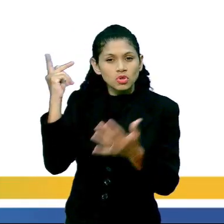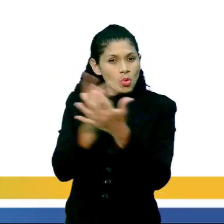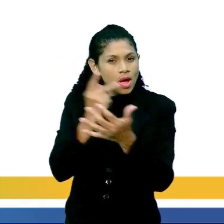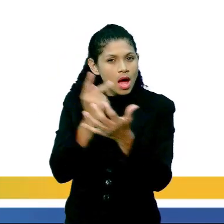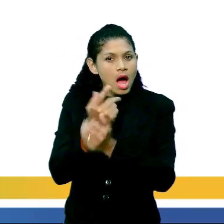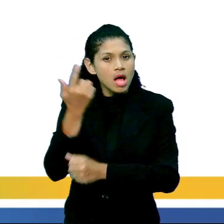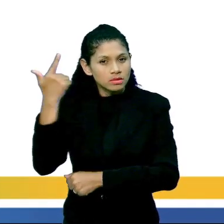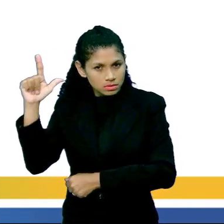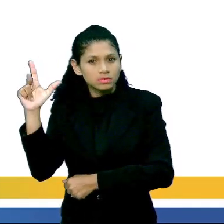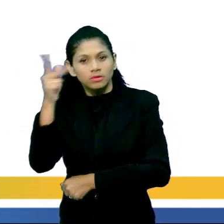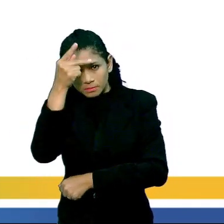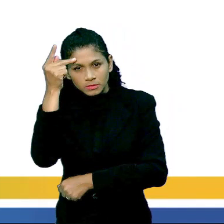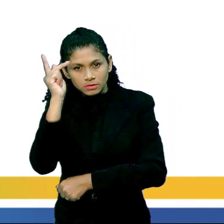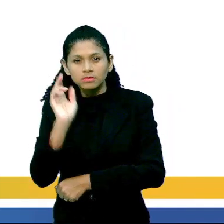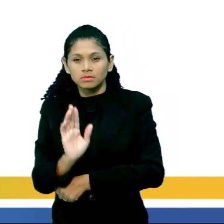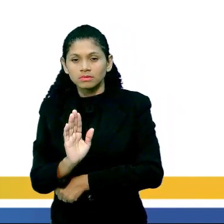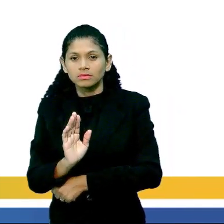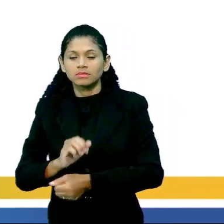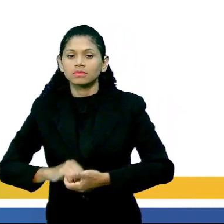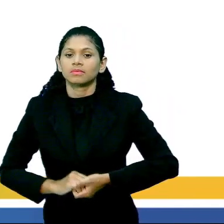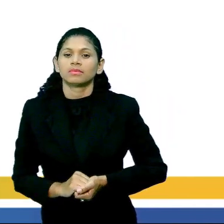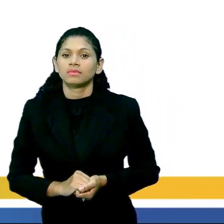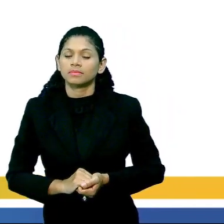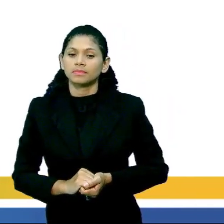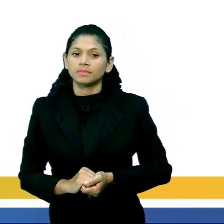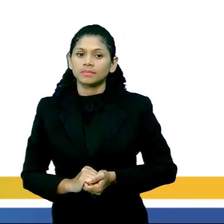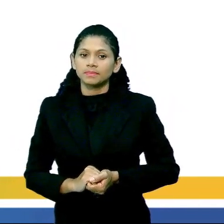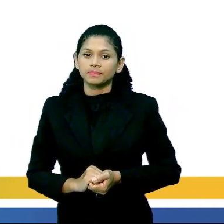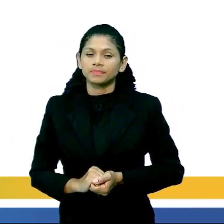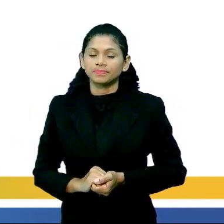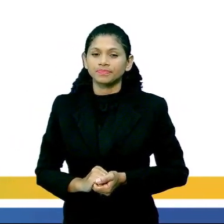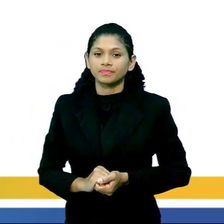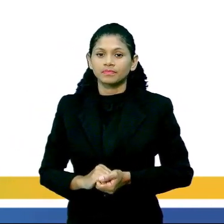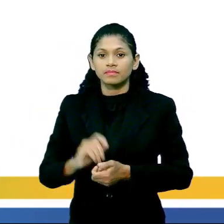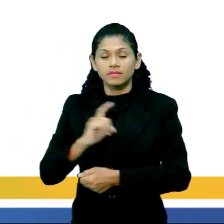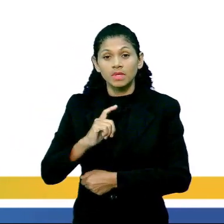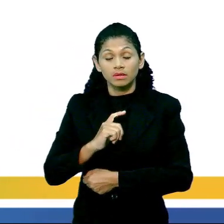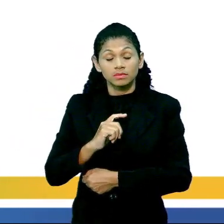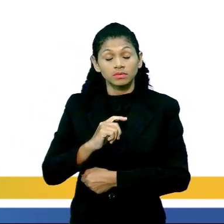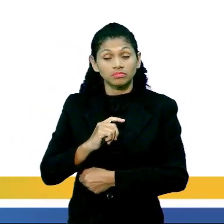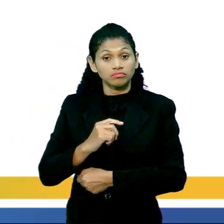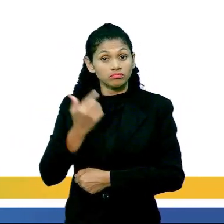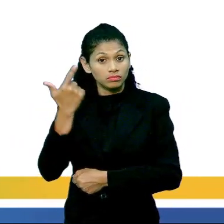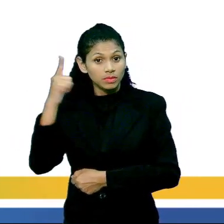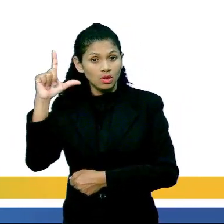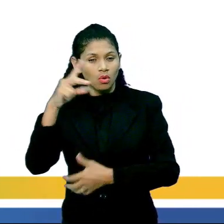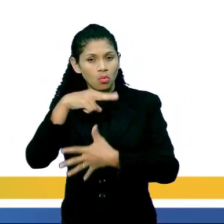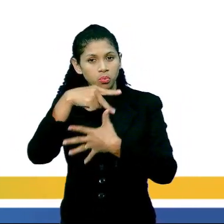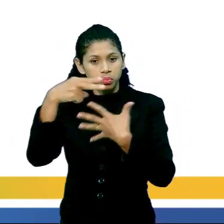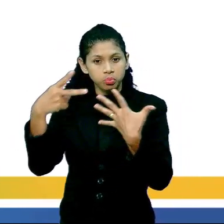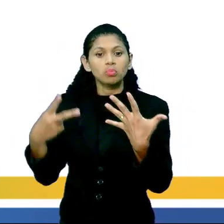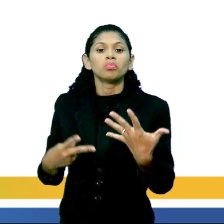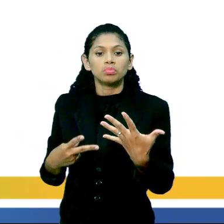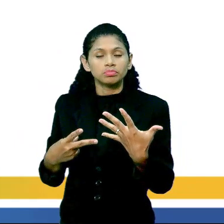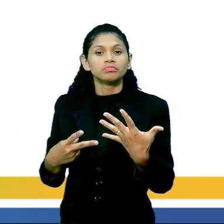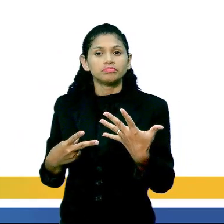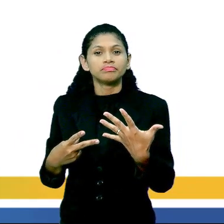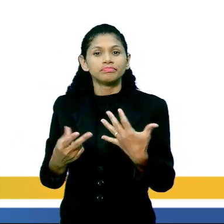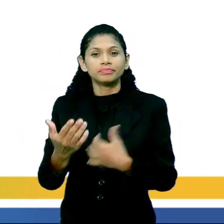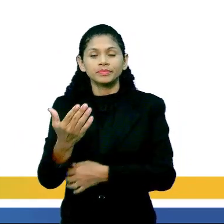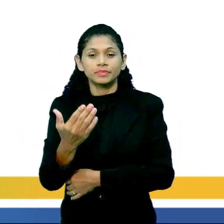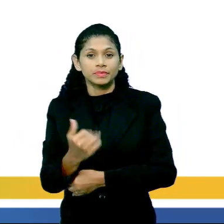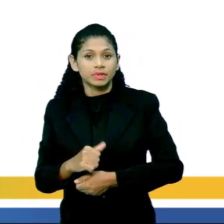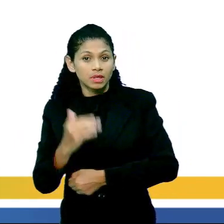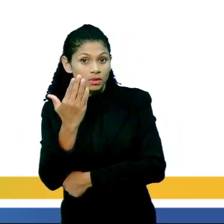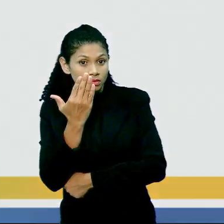Aí tem algumas outras expressões né relacionado aos alimentos por exemplo a gente faz muita essa metáfora aí